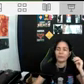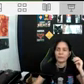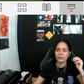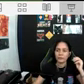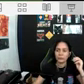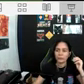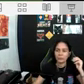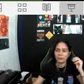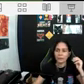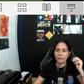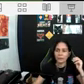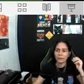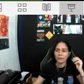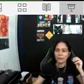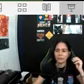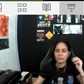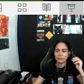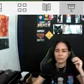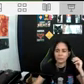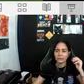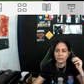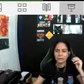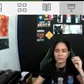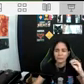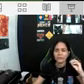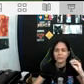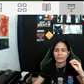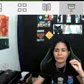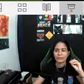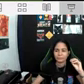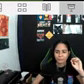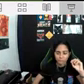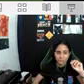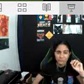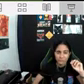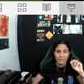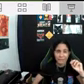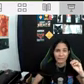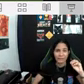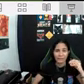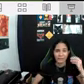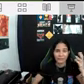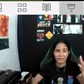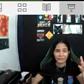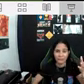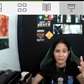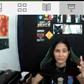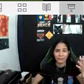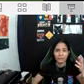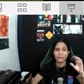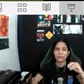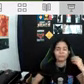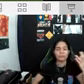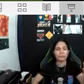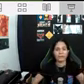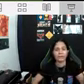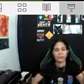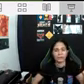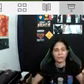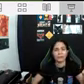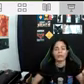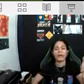como eu falei, que eu vou colocar a atividade para vocês, né? Então, nessa atividade que eu vou estar enviando, vocês